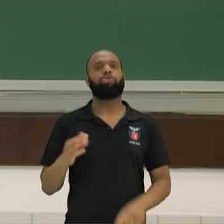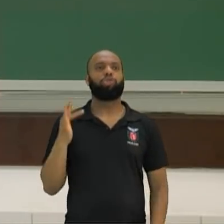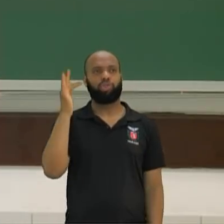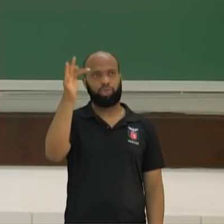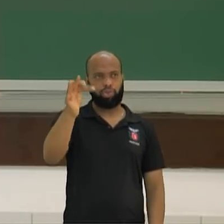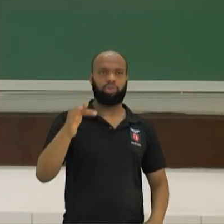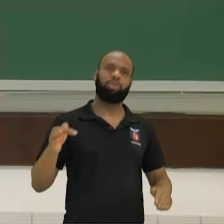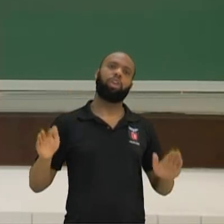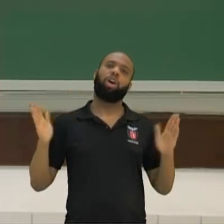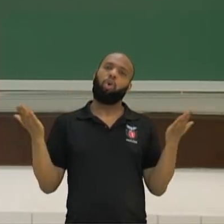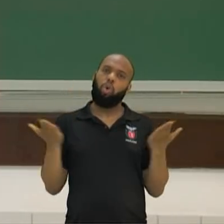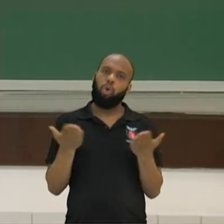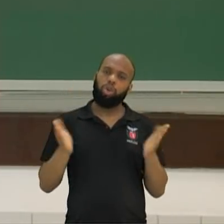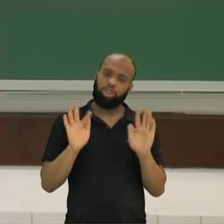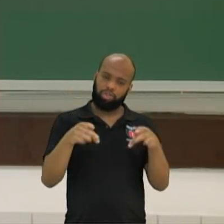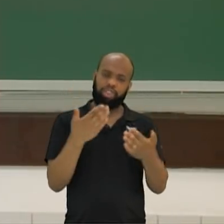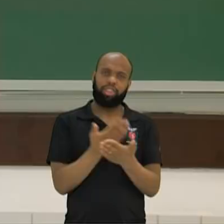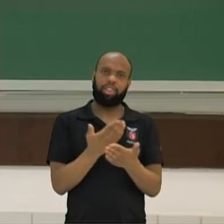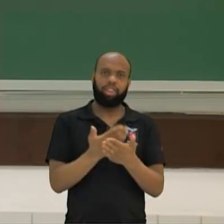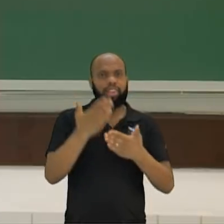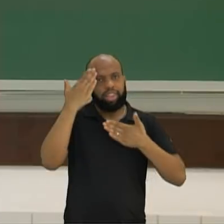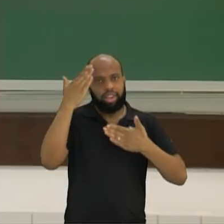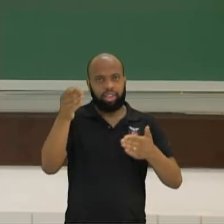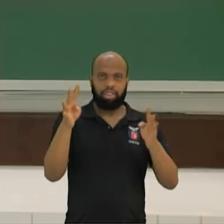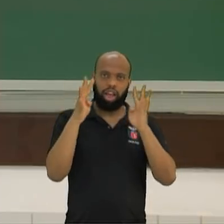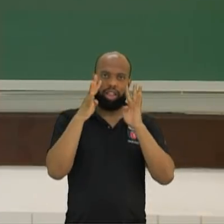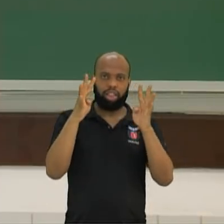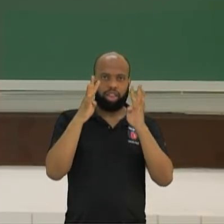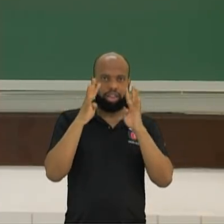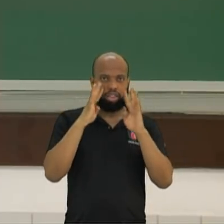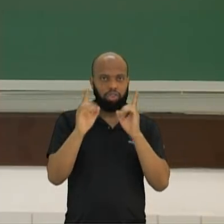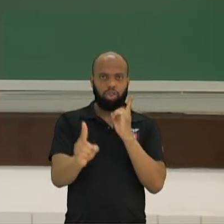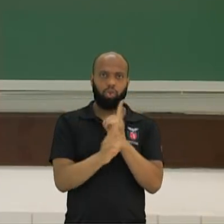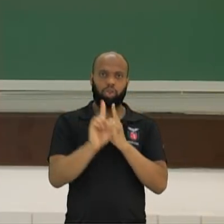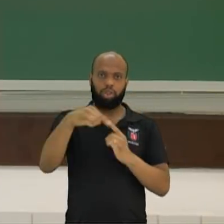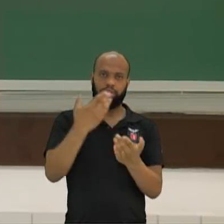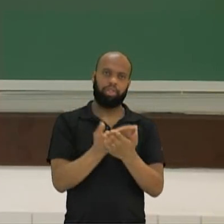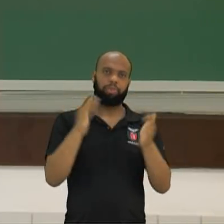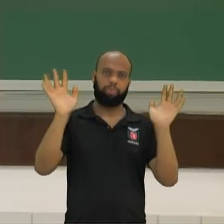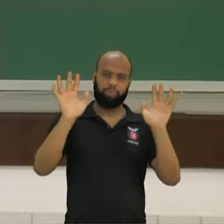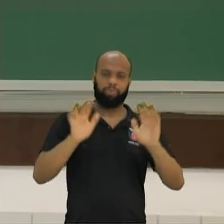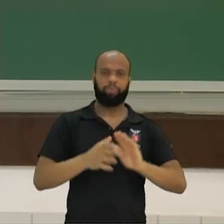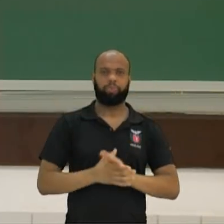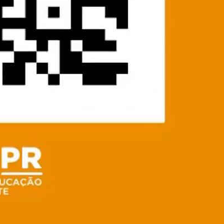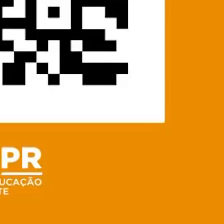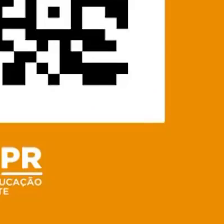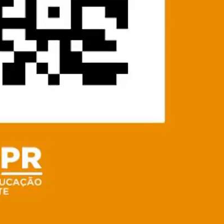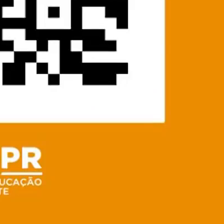futuro. Ficamos por aqui, agradeço a sua atenção, te espero na nossa próxima aula.